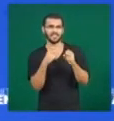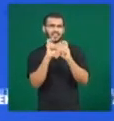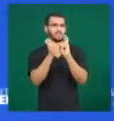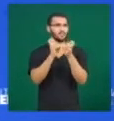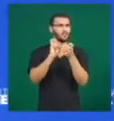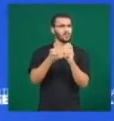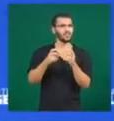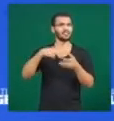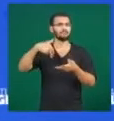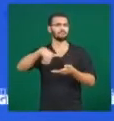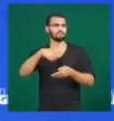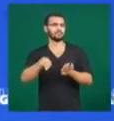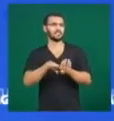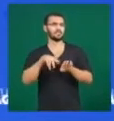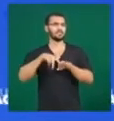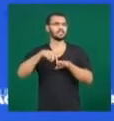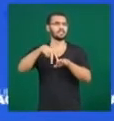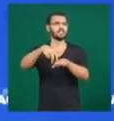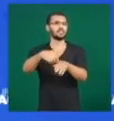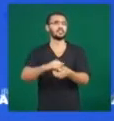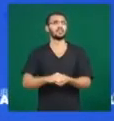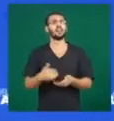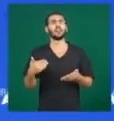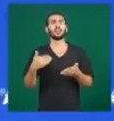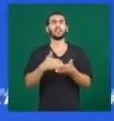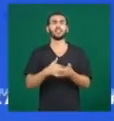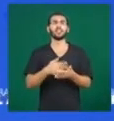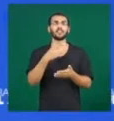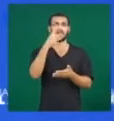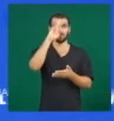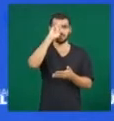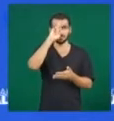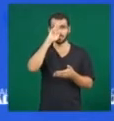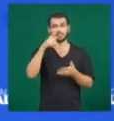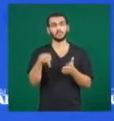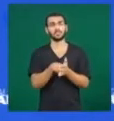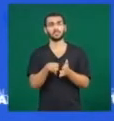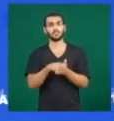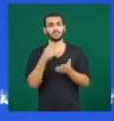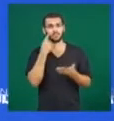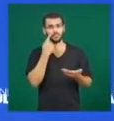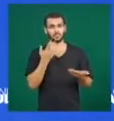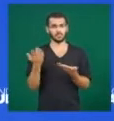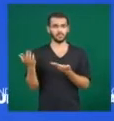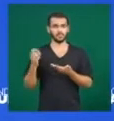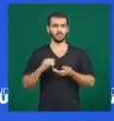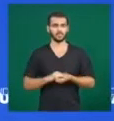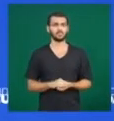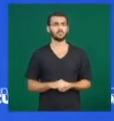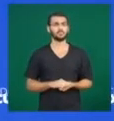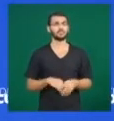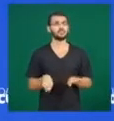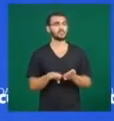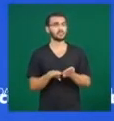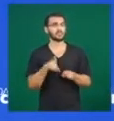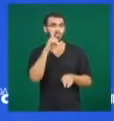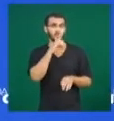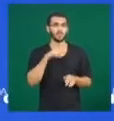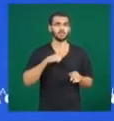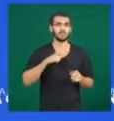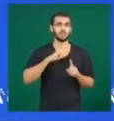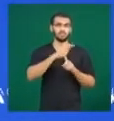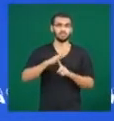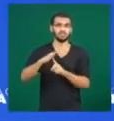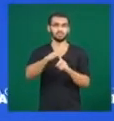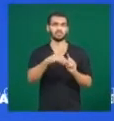skate. É de 9 da manhã ao meio-dia no Poli Esportivo do Jardim América. É para toda a família. No domingo, tem a Feira da Gente e